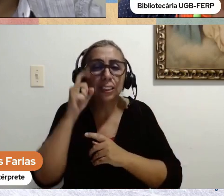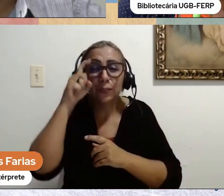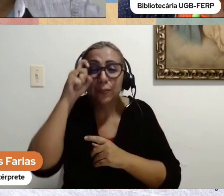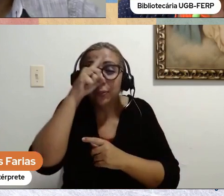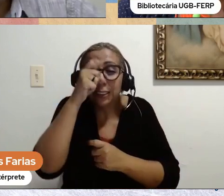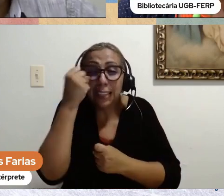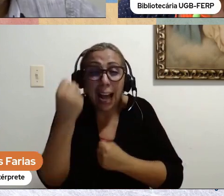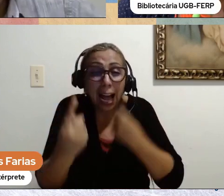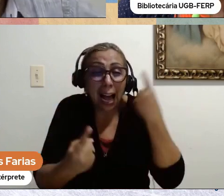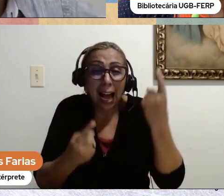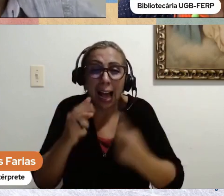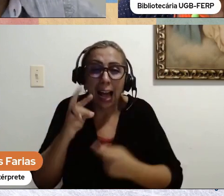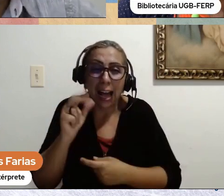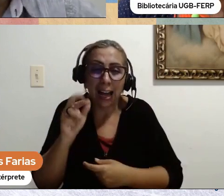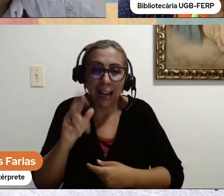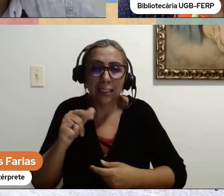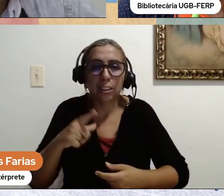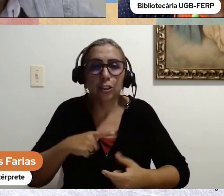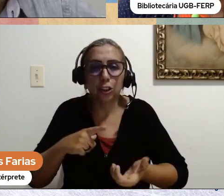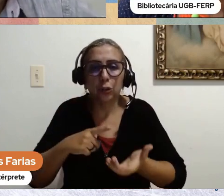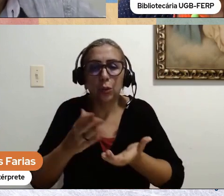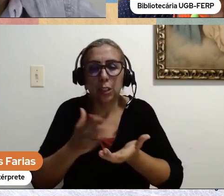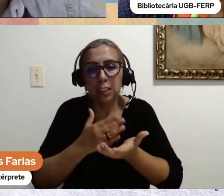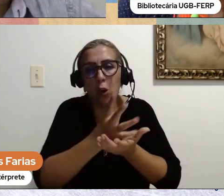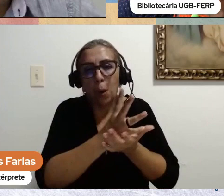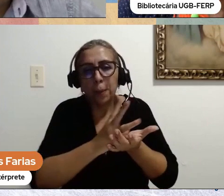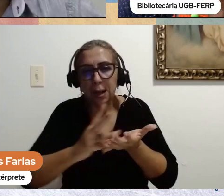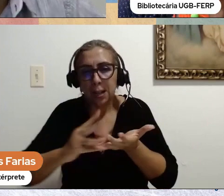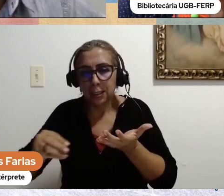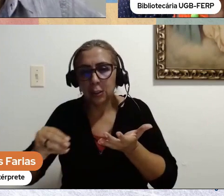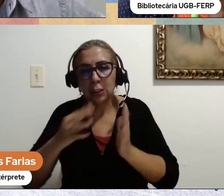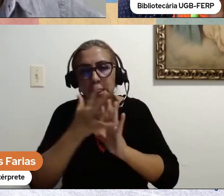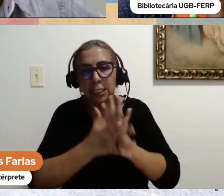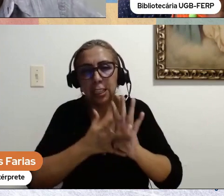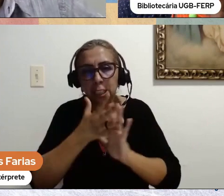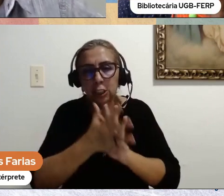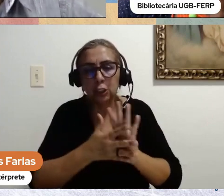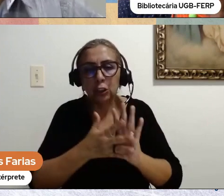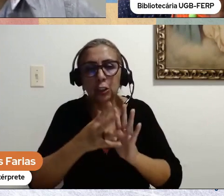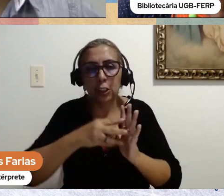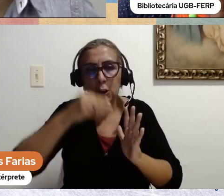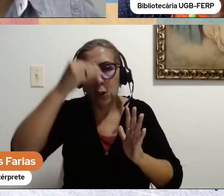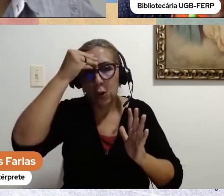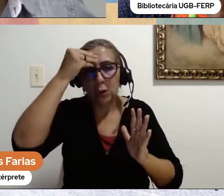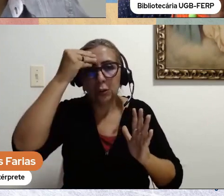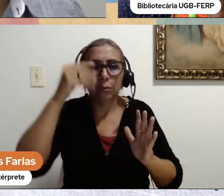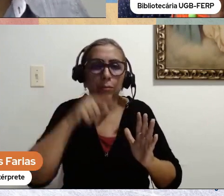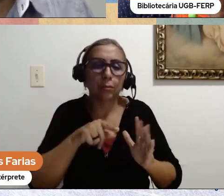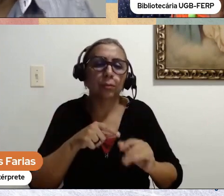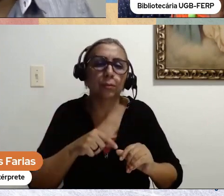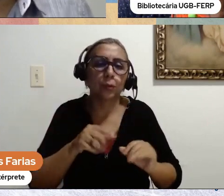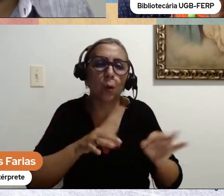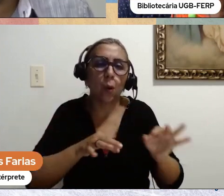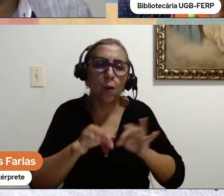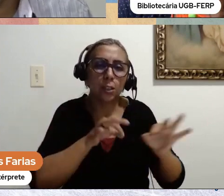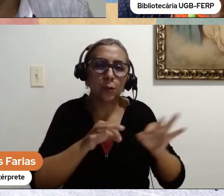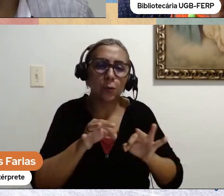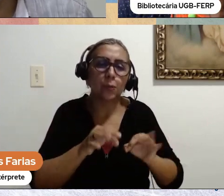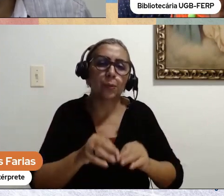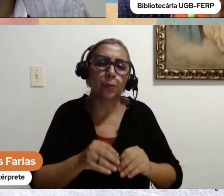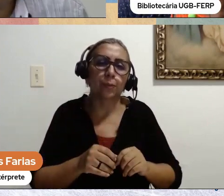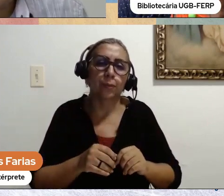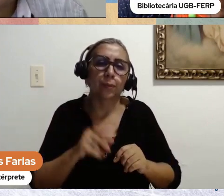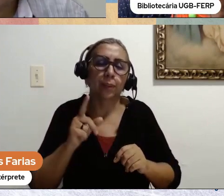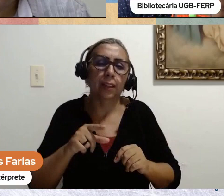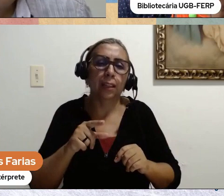né, uma compilação, na verdade, de textos, né, que o nosso teórico Ranganatha organizou, né, lá na